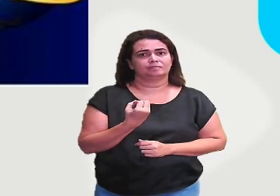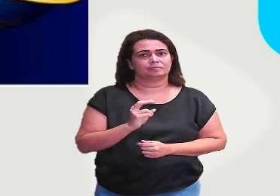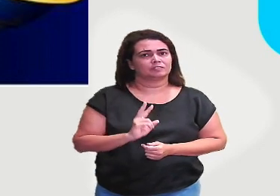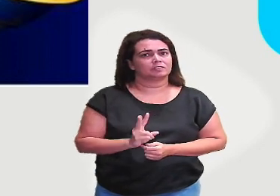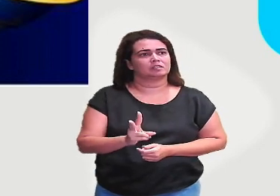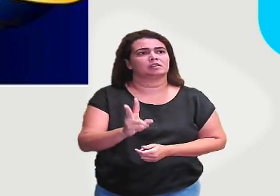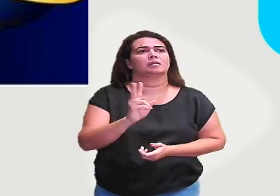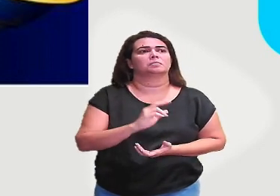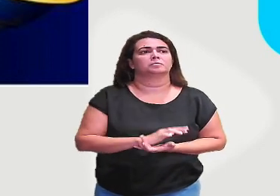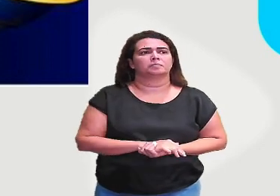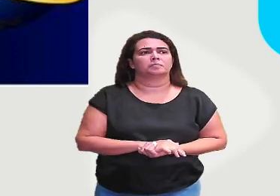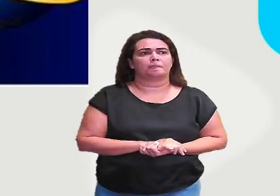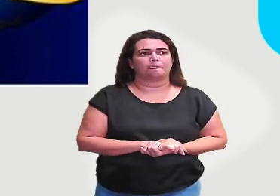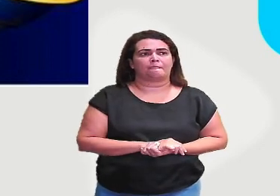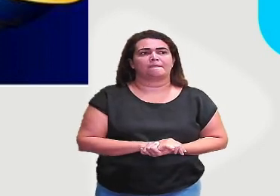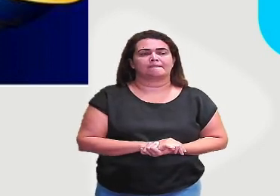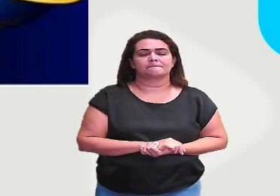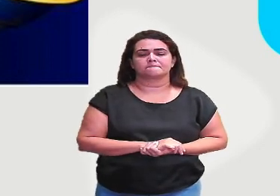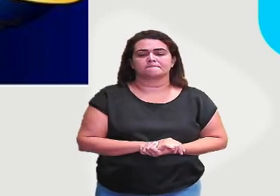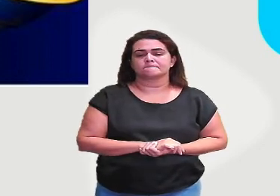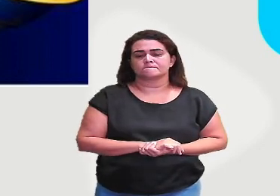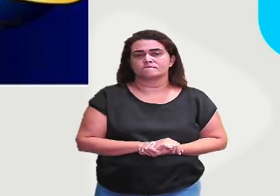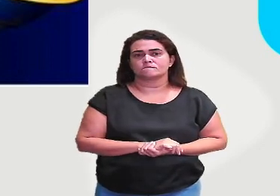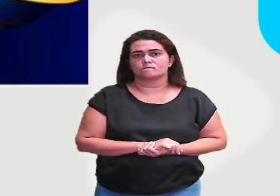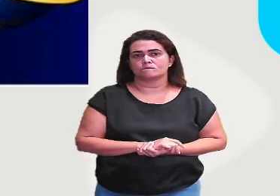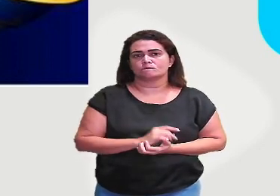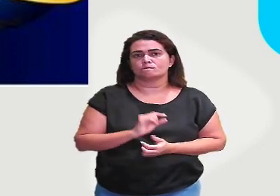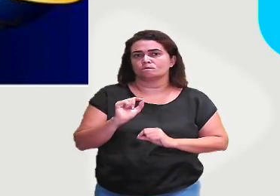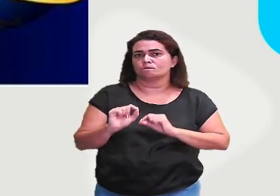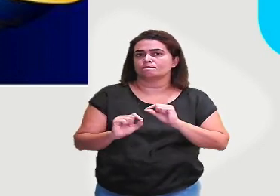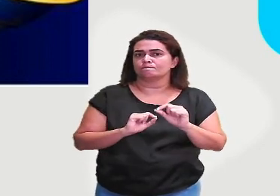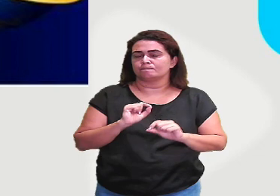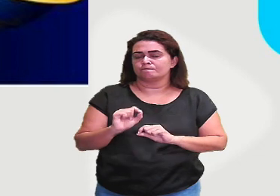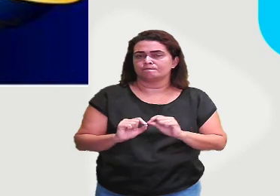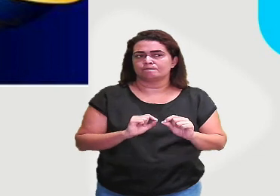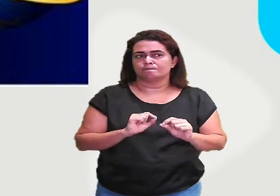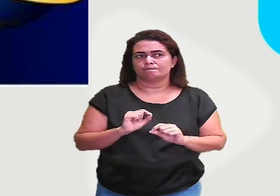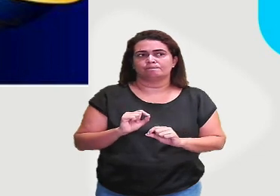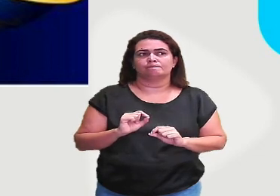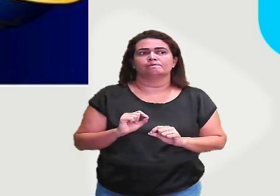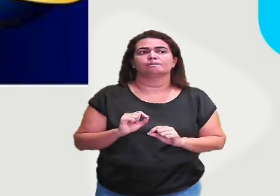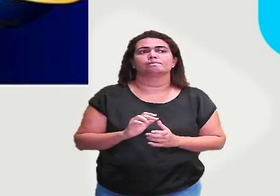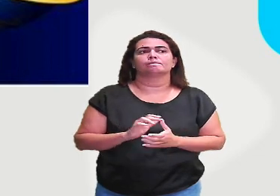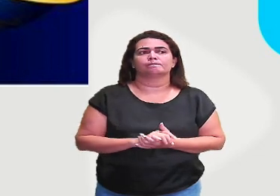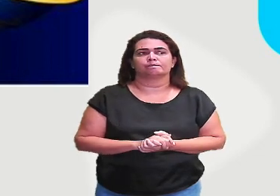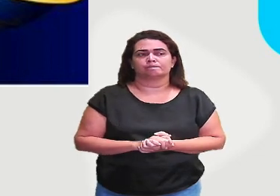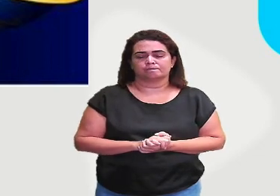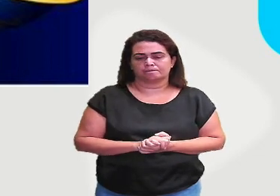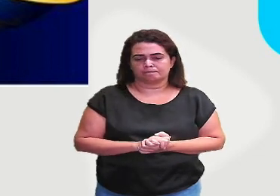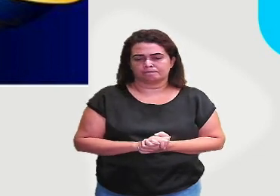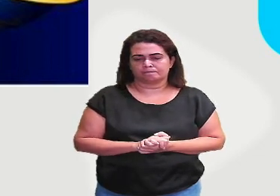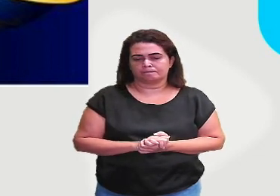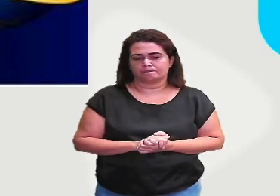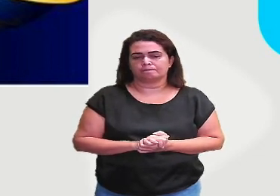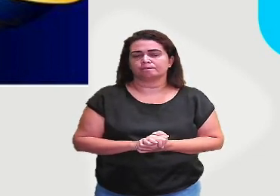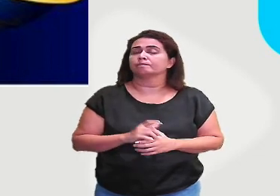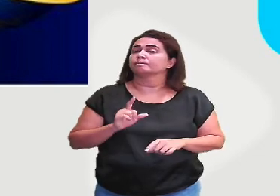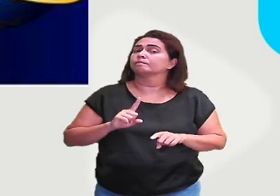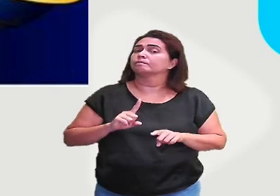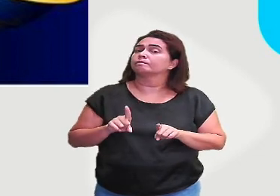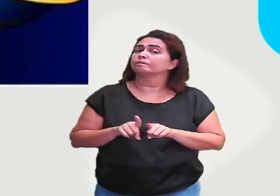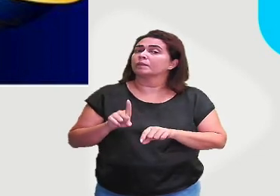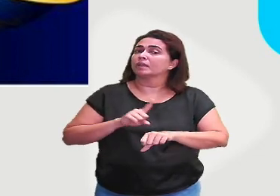certo? Então, essa alternância é que vai fazer com que haja o dia e a noite. E o passar das horas,